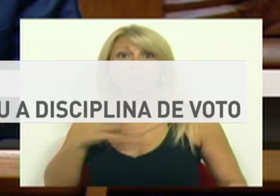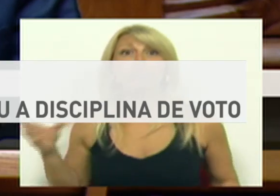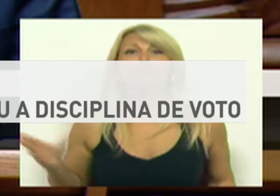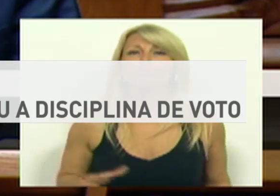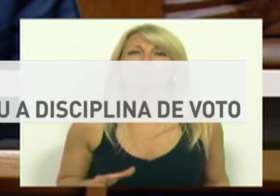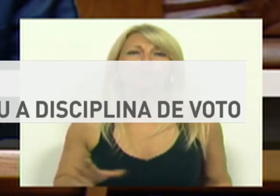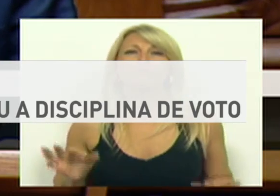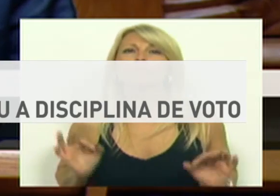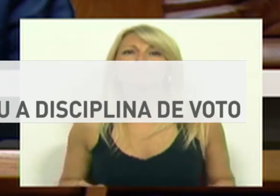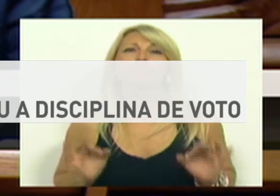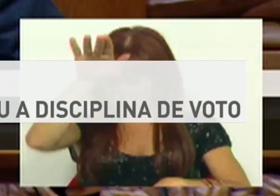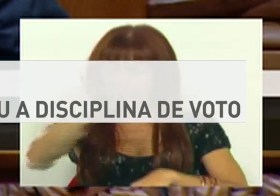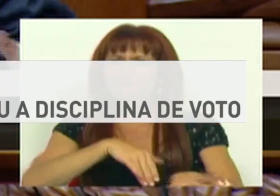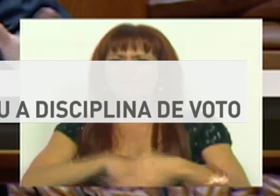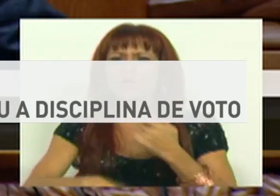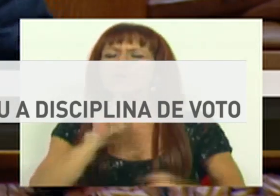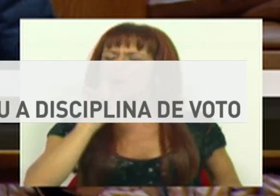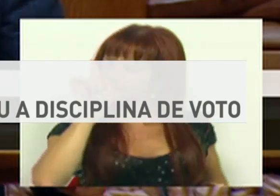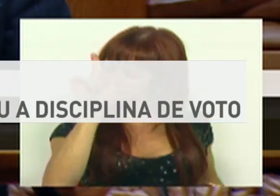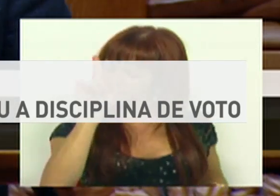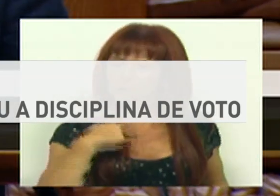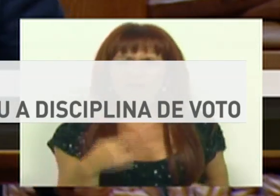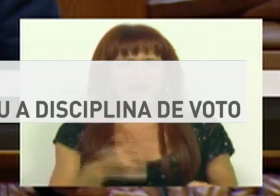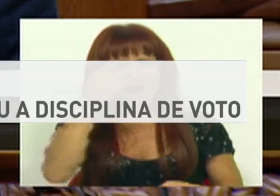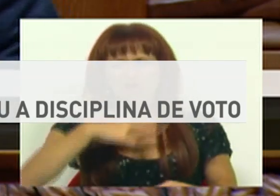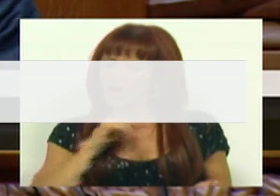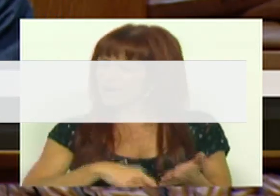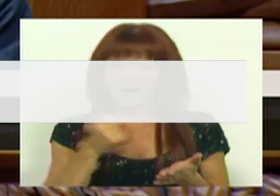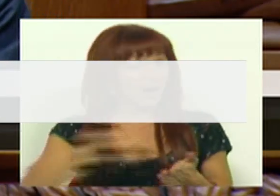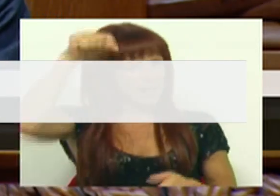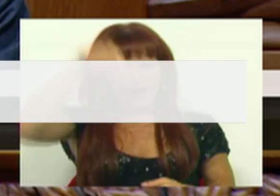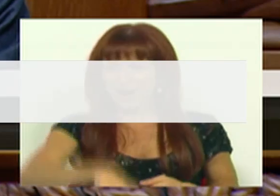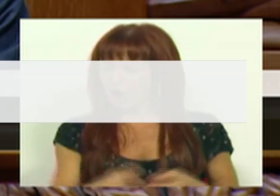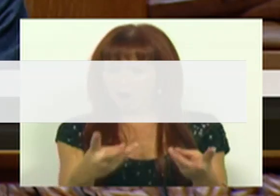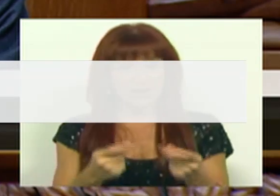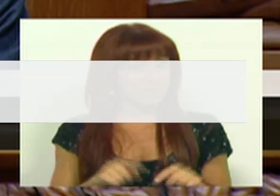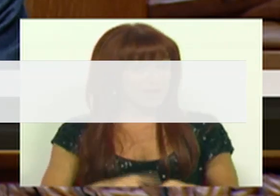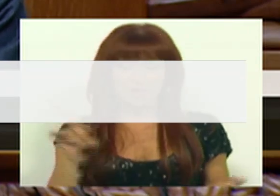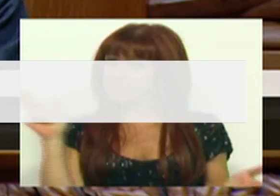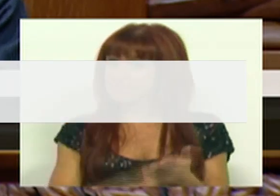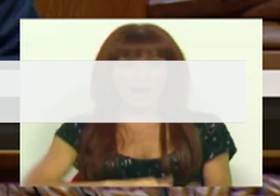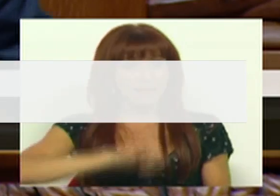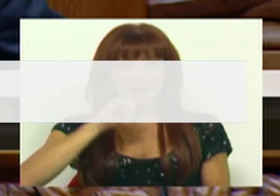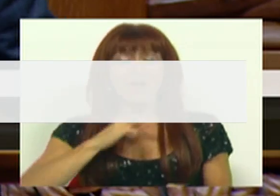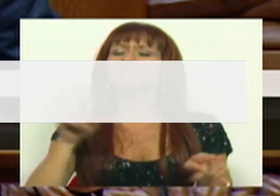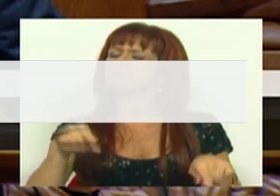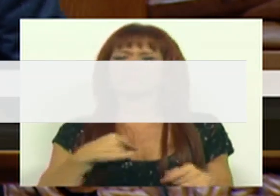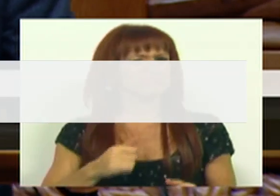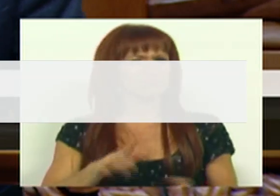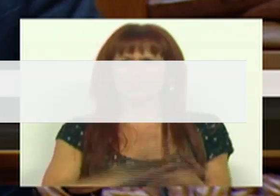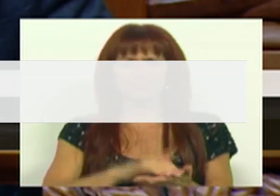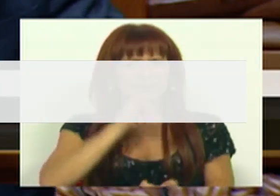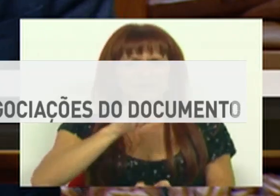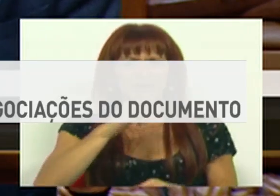ser completamente em vão podem ter a certeza que esta história não acaba aqui este orçamento não está aprovado e muito menos está em